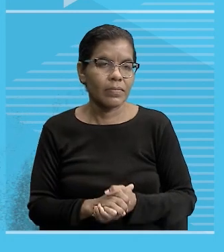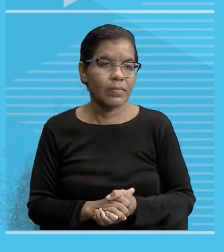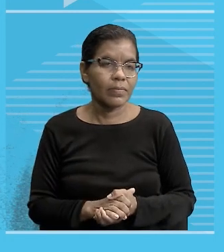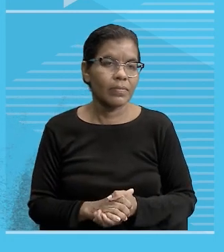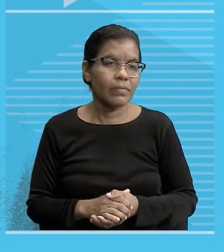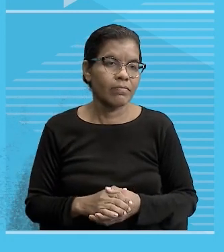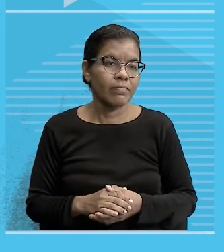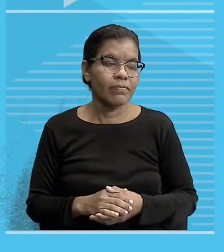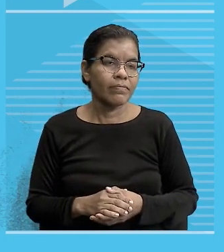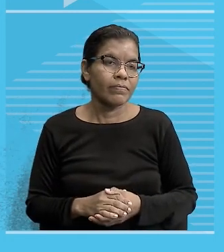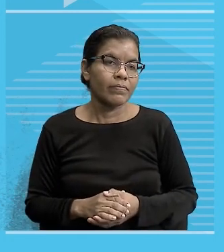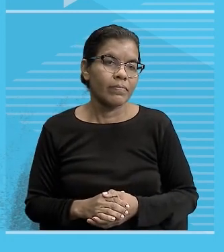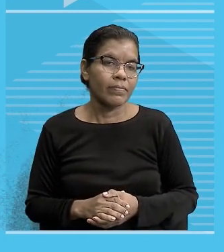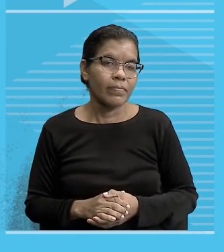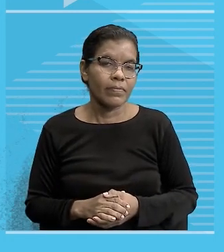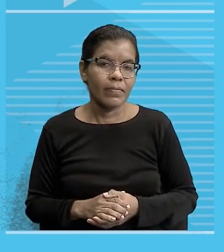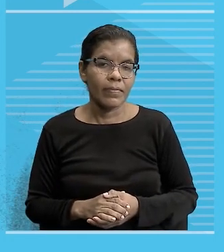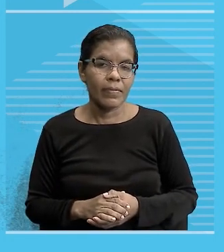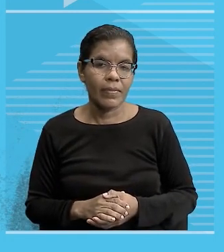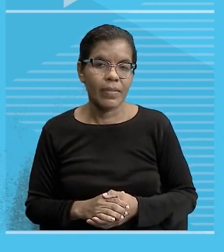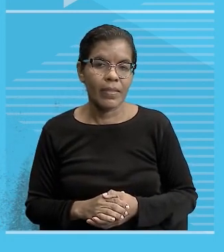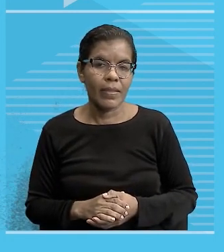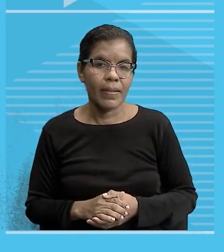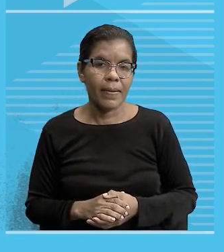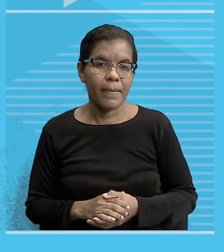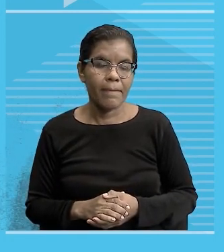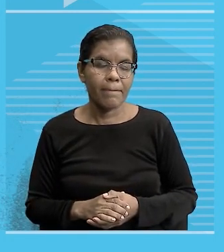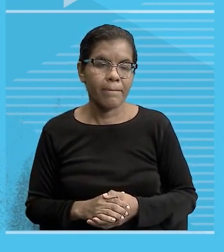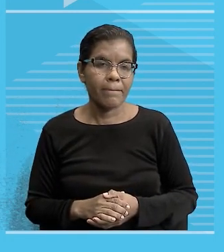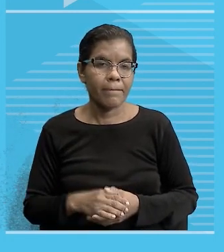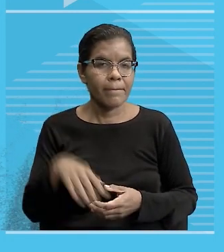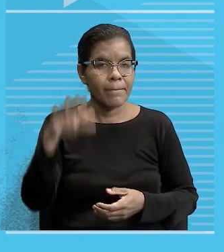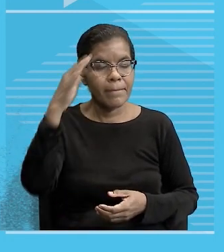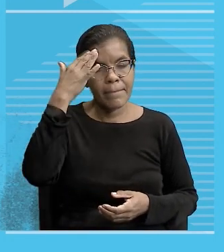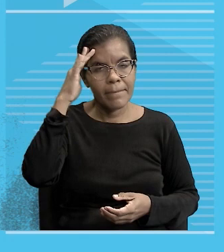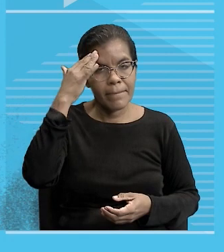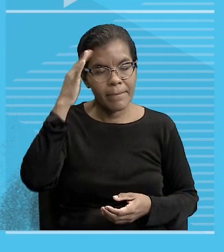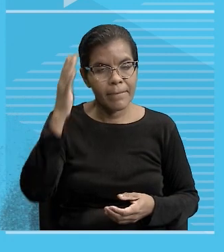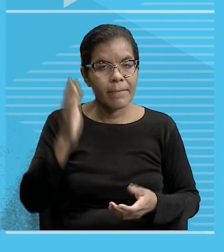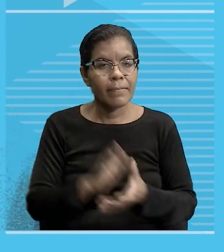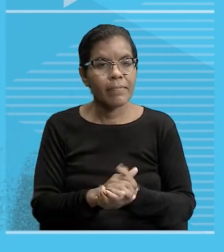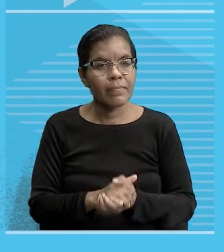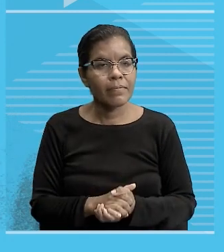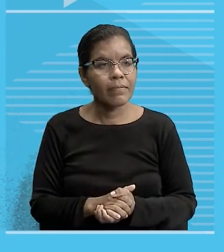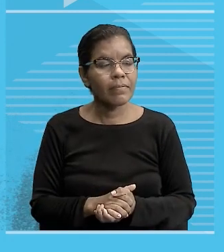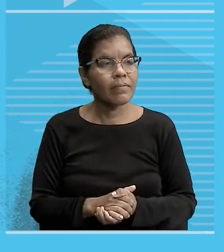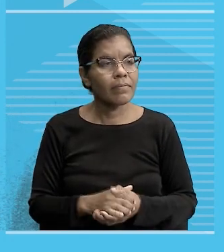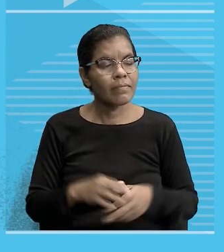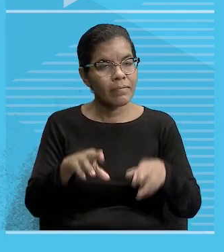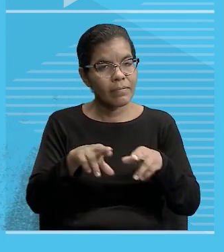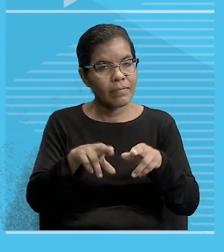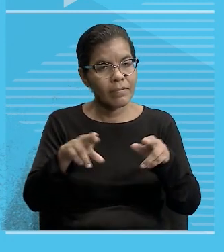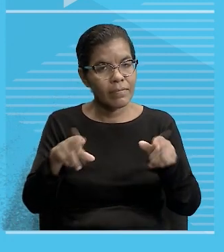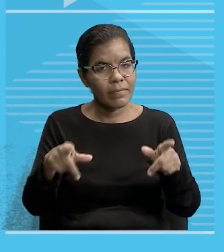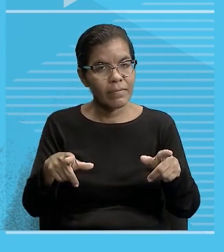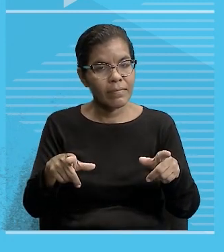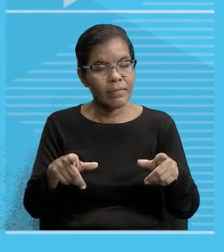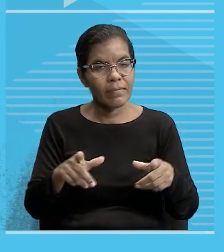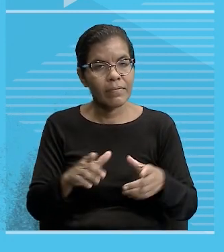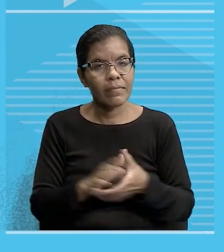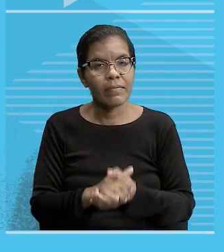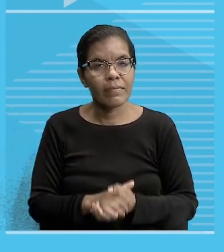meu amado tem a diferença